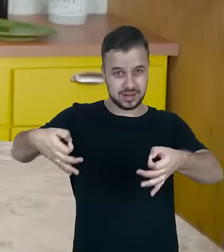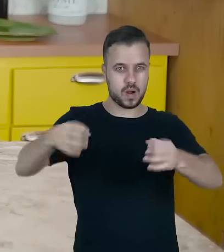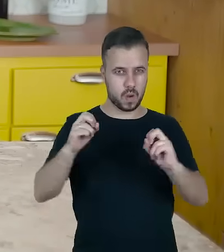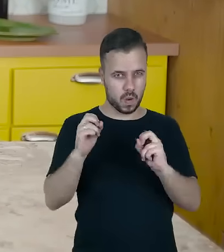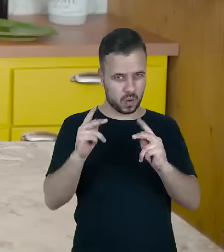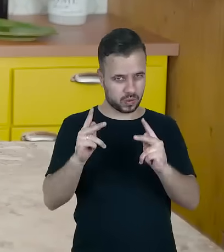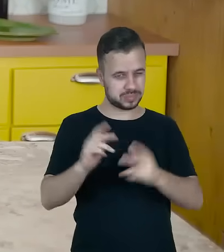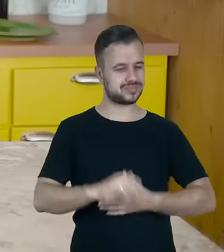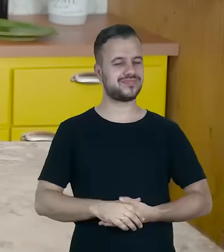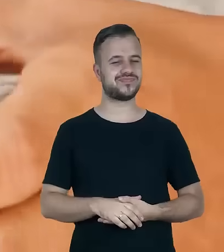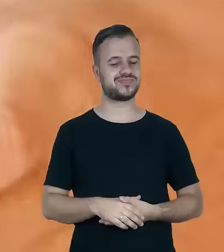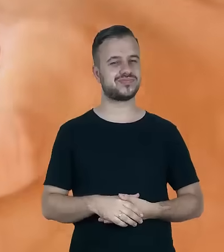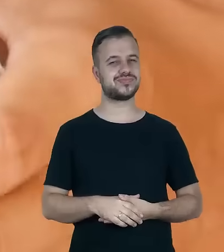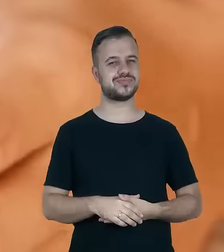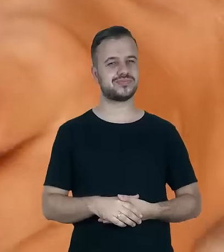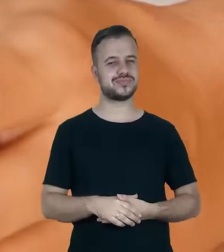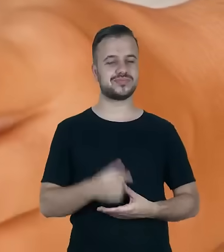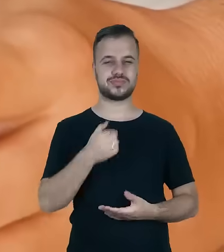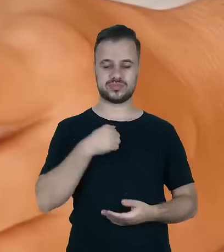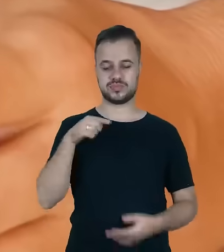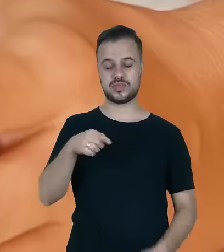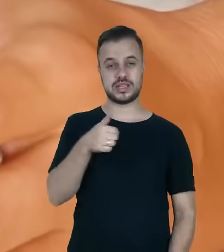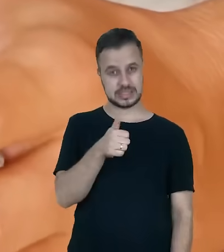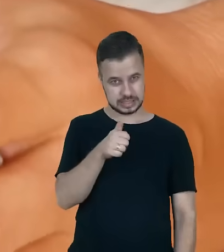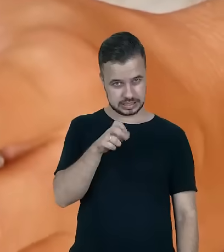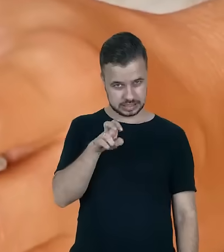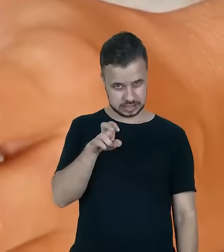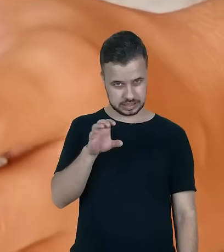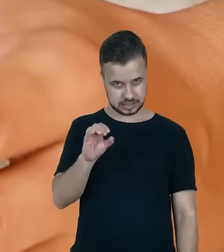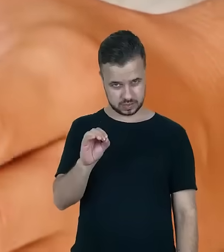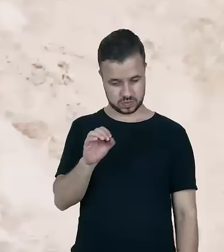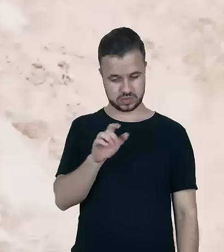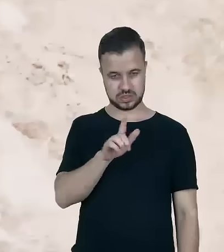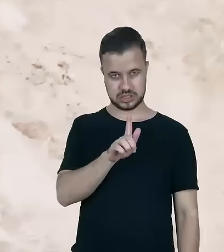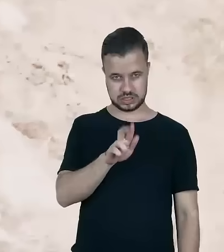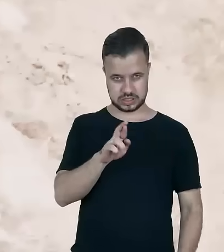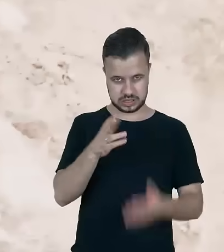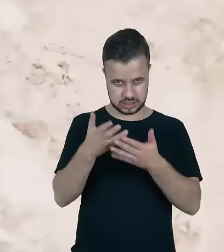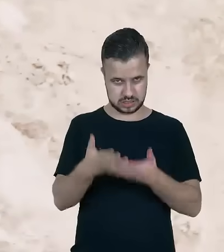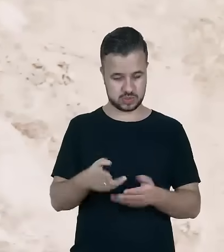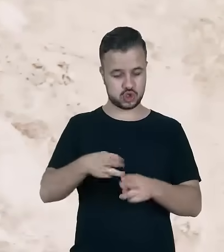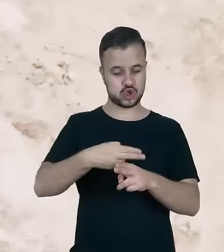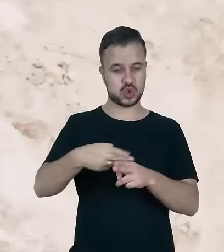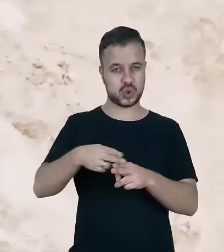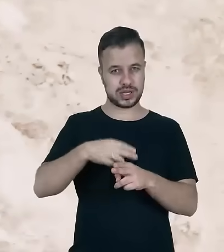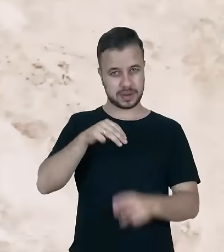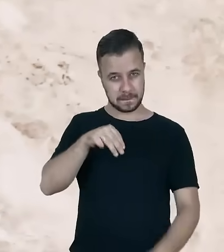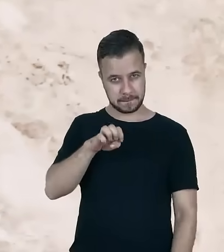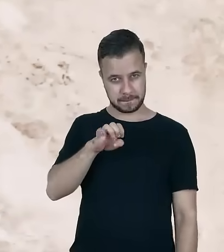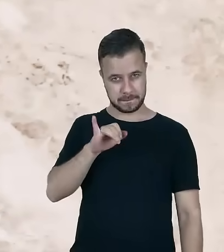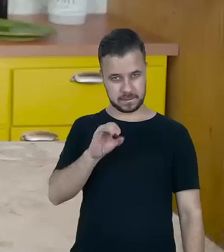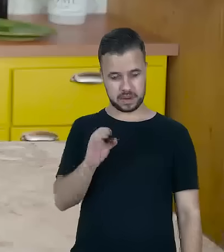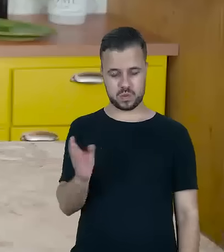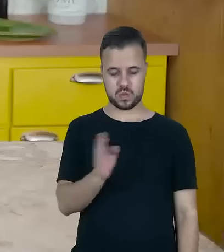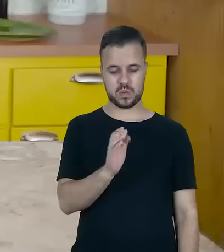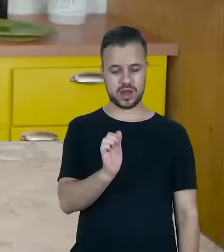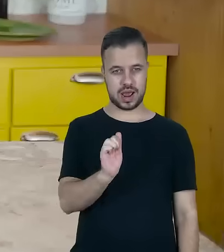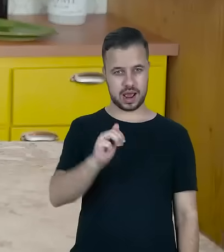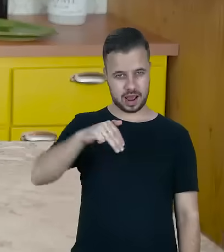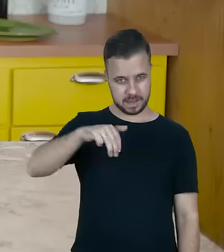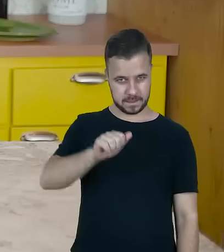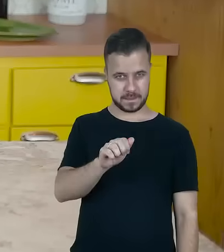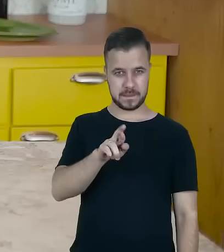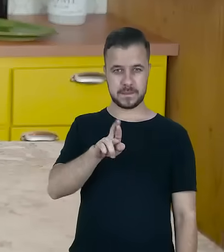de desenformar, tá bom? Para fazer a ganache, eu coloquei aqui, ó, 150 gramas de chocolate meio amargo picado em uma tigelinha